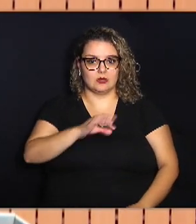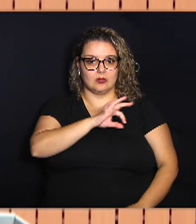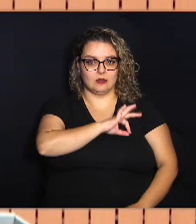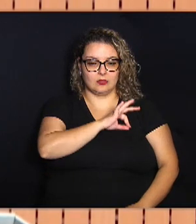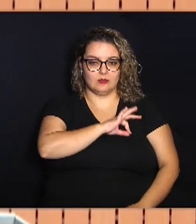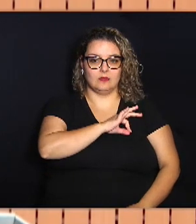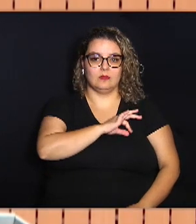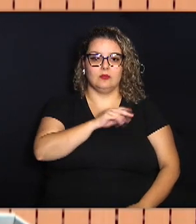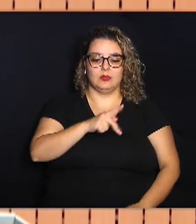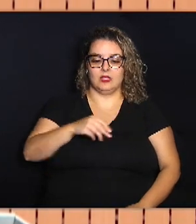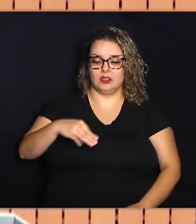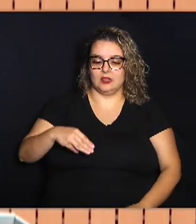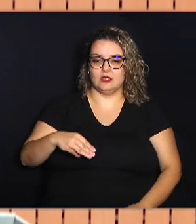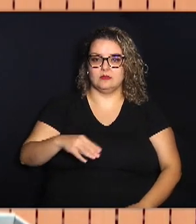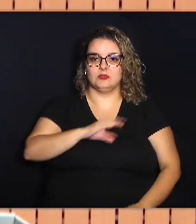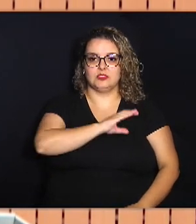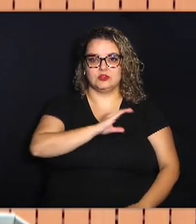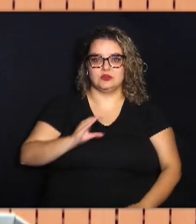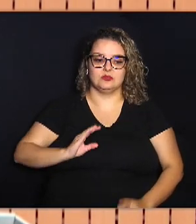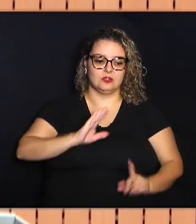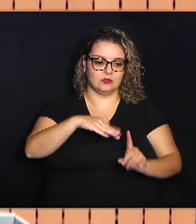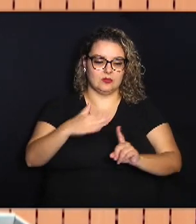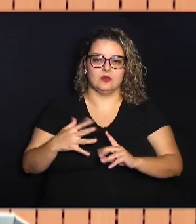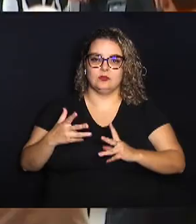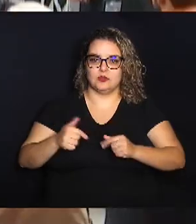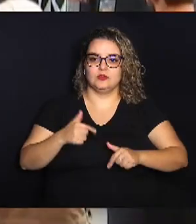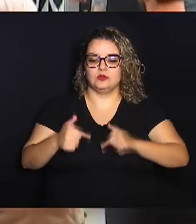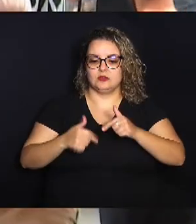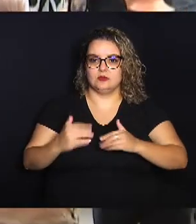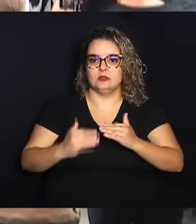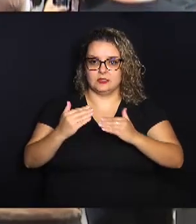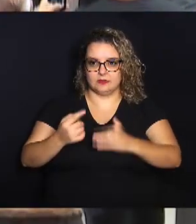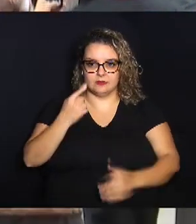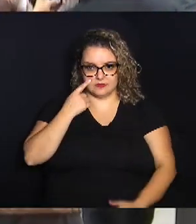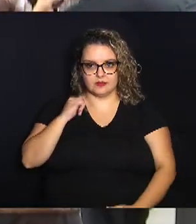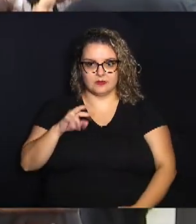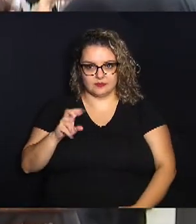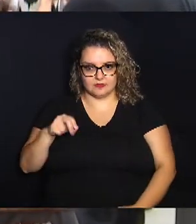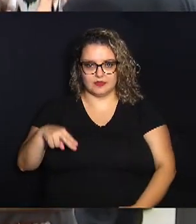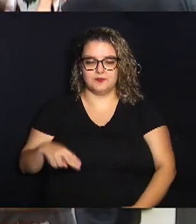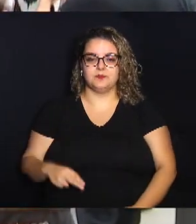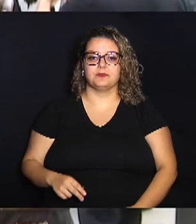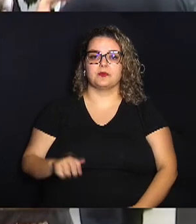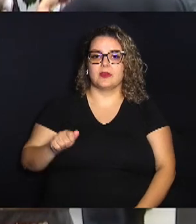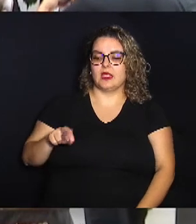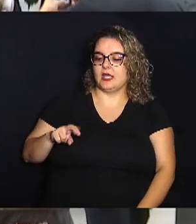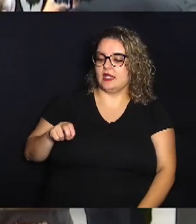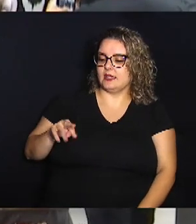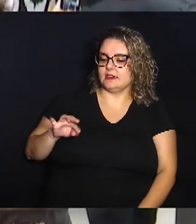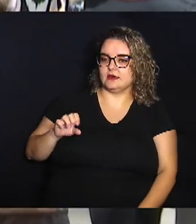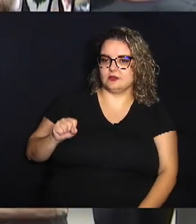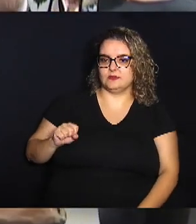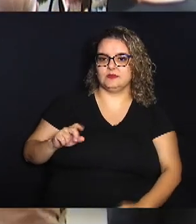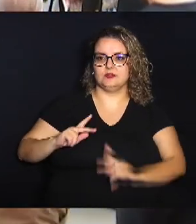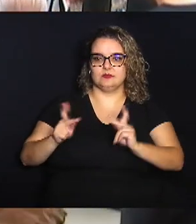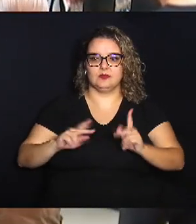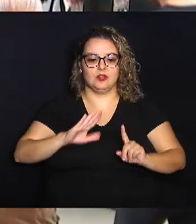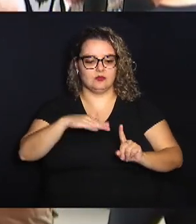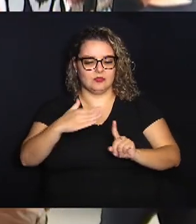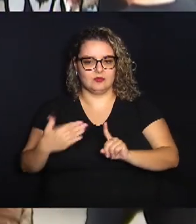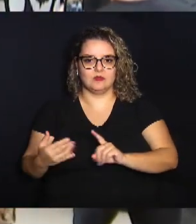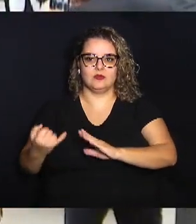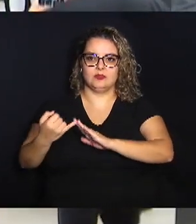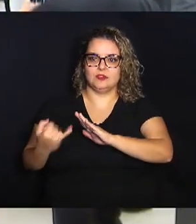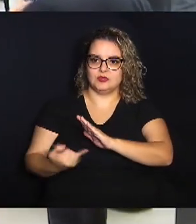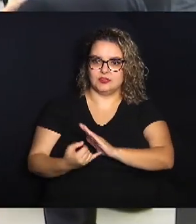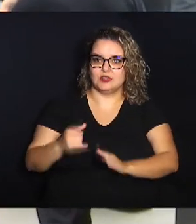poder homenageá-los devidamente por todo o trabalho que vocês desenvolvem, viva. A medalha Arautos da Paz homenageia a pessoa ou entidade que